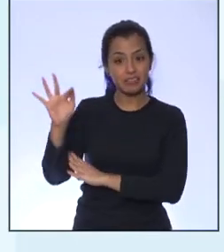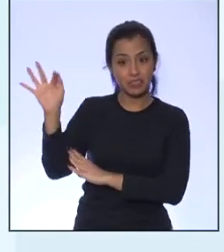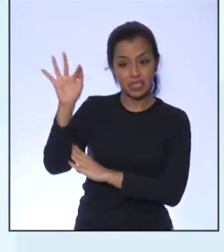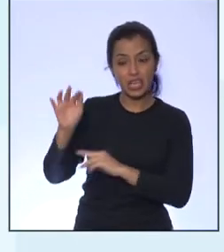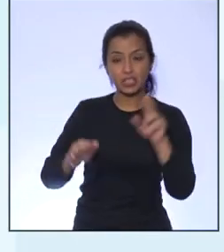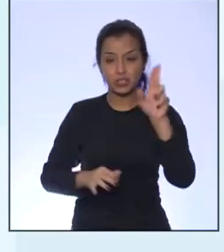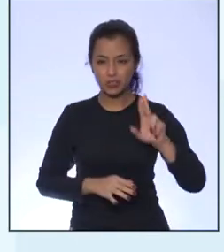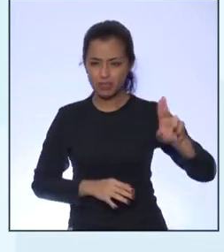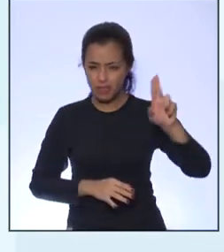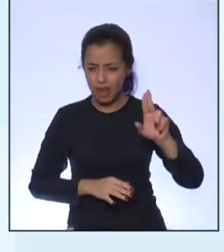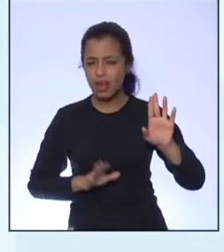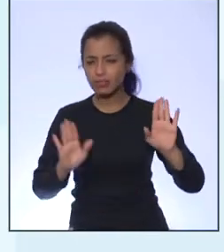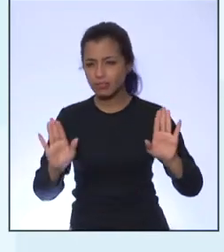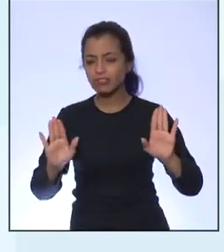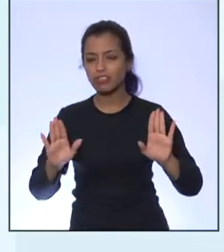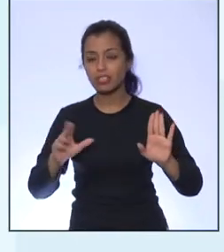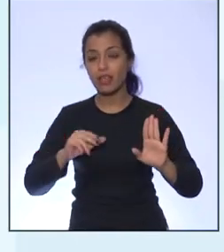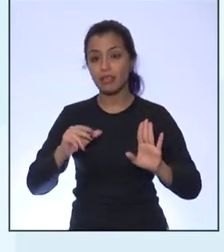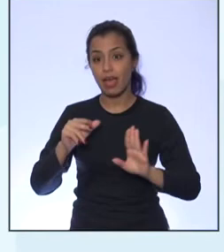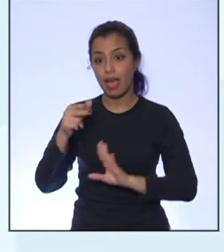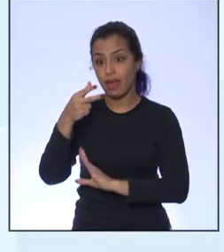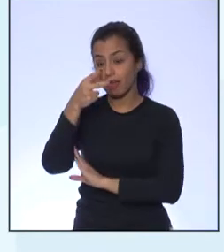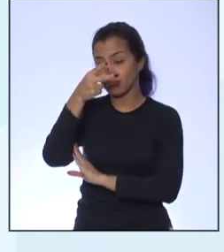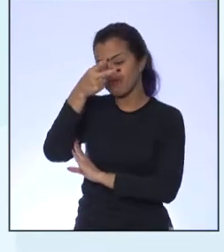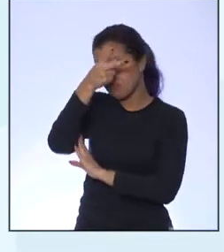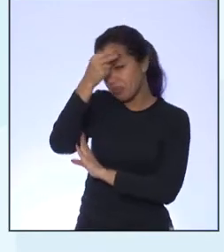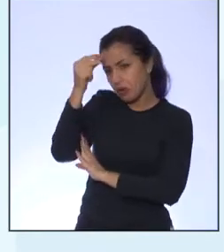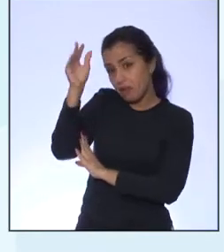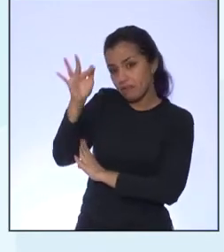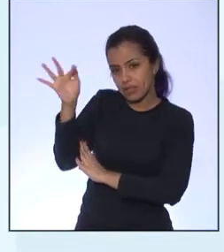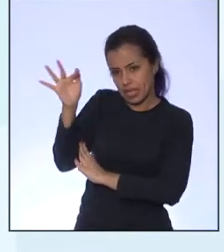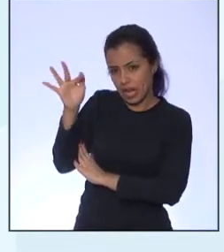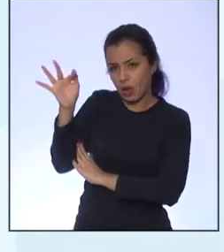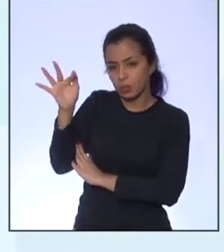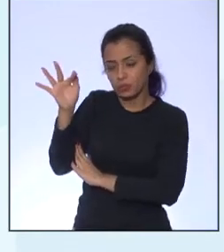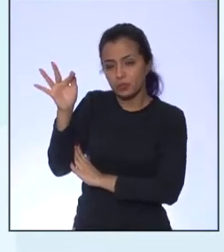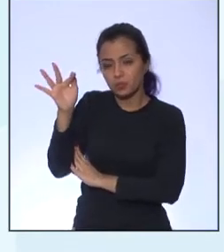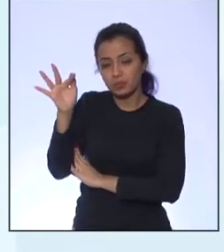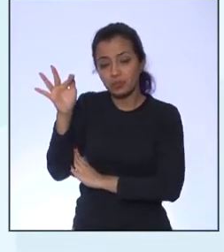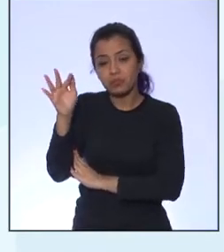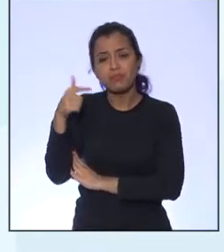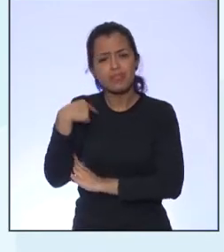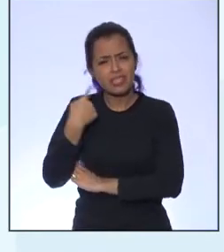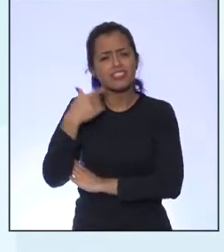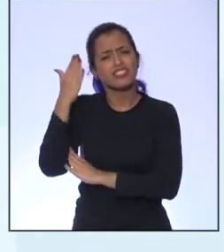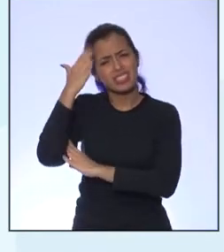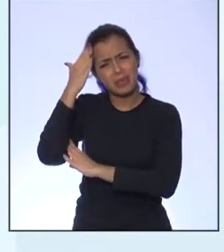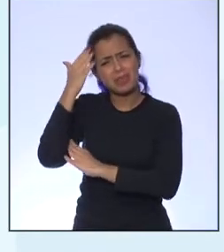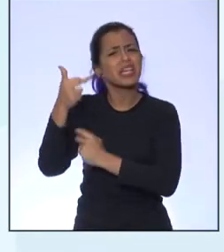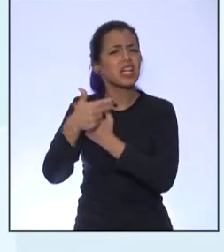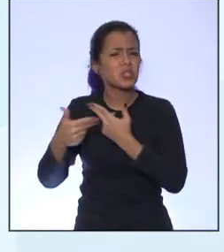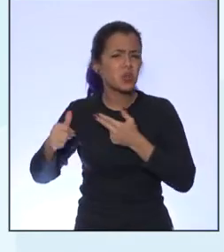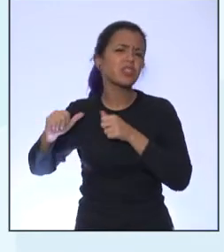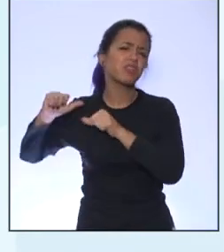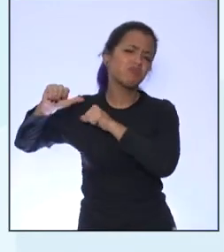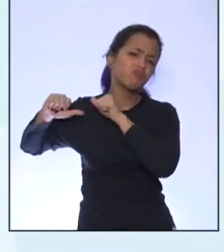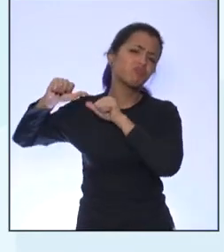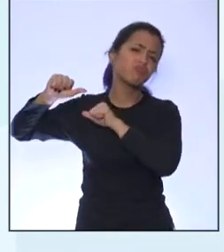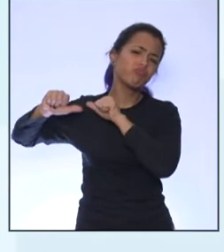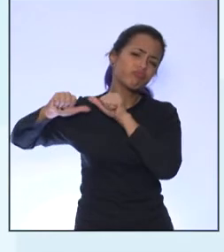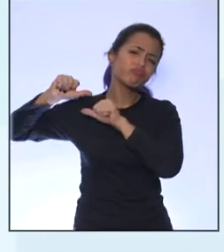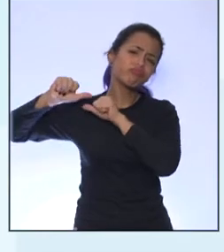universidade, nos meus 36 anos, na Federal de Pernambuco. Mas nós sabíamos que as coisas estavam mudando, não só